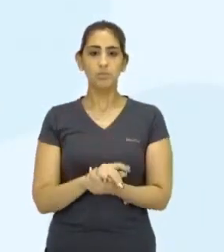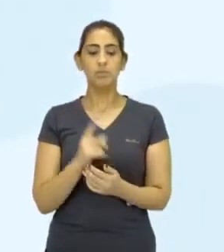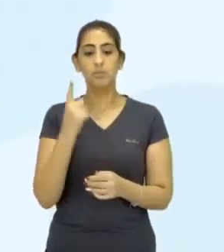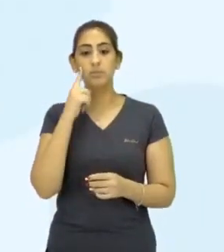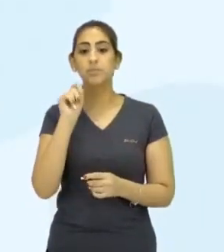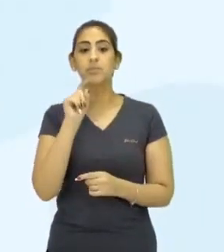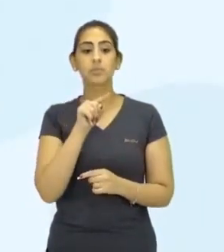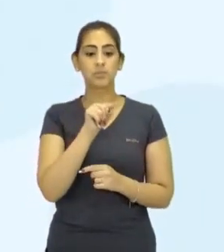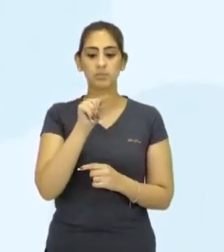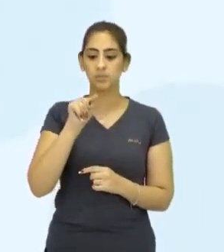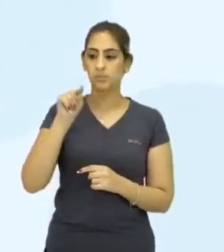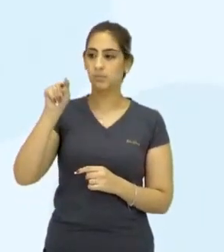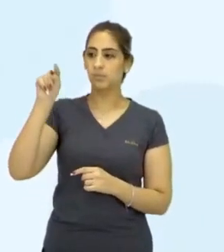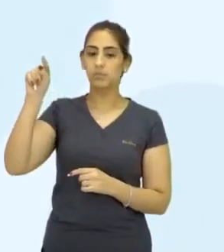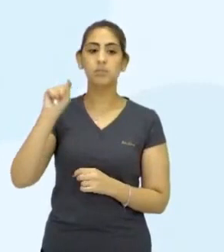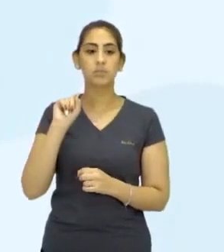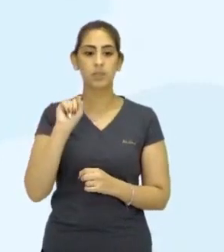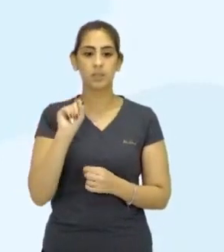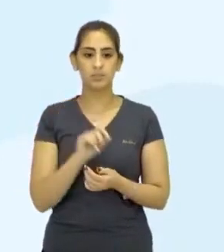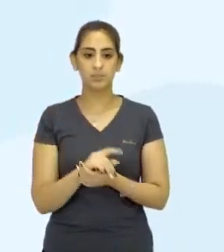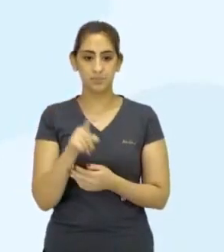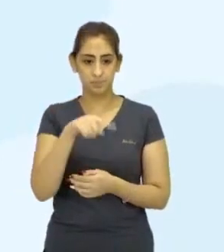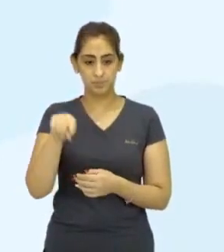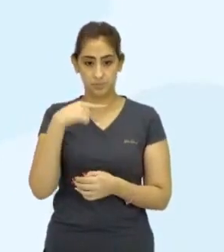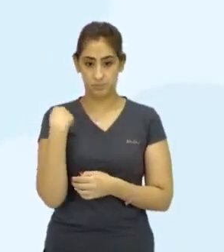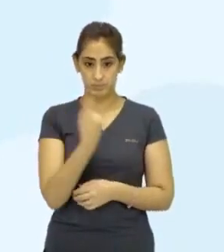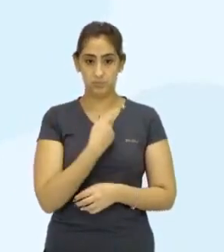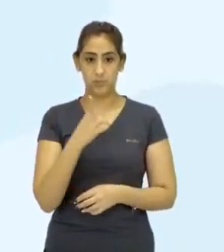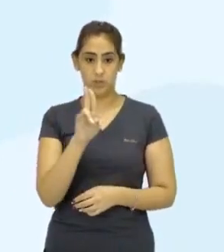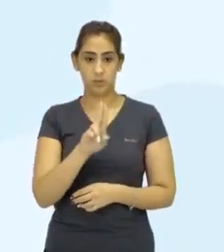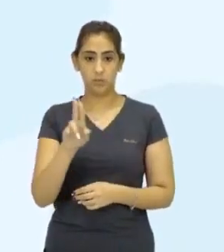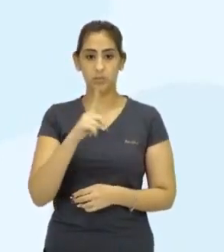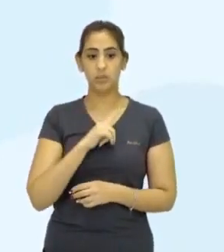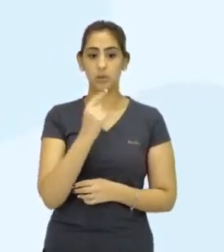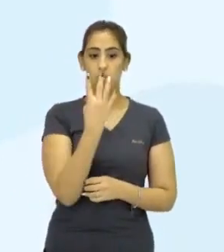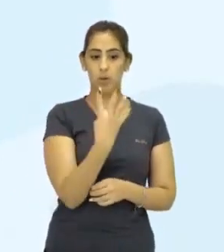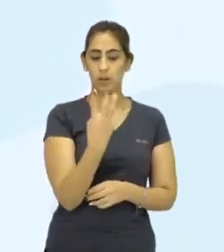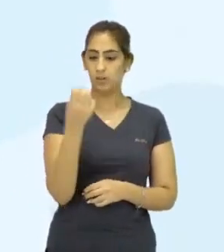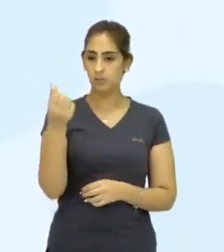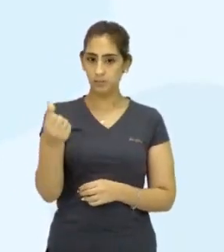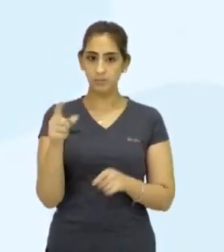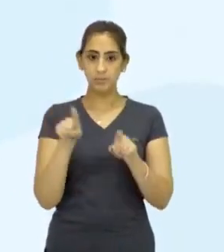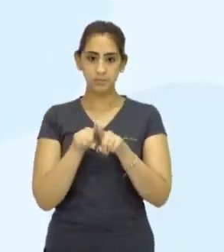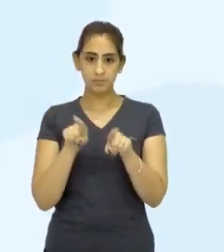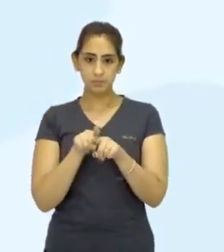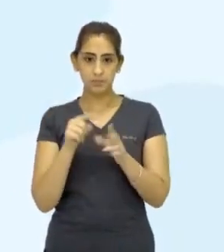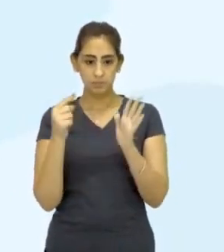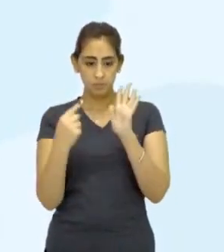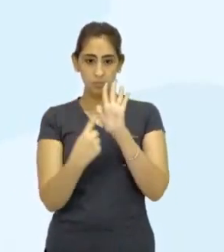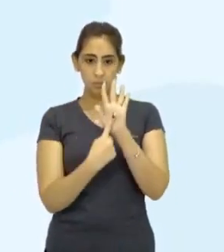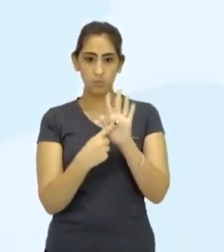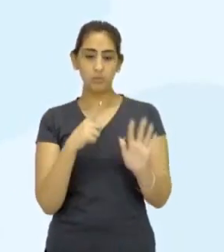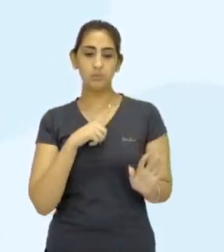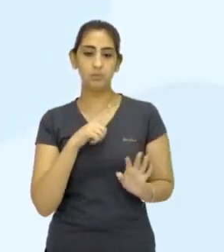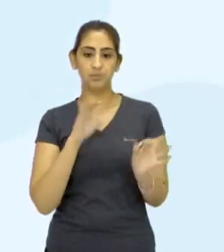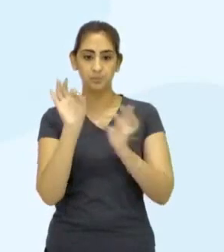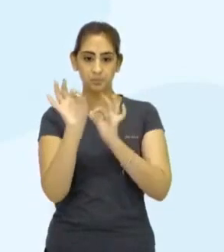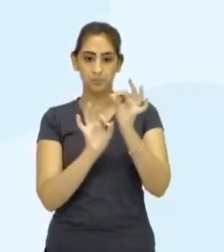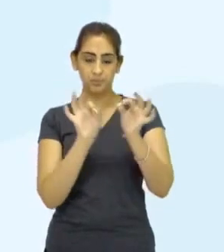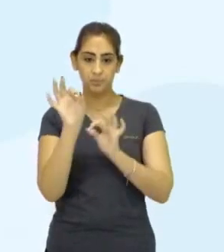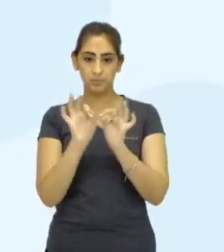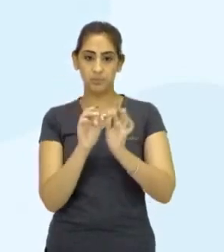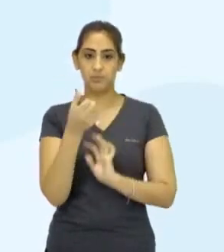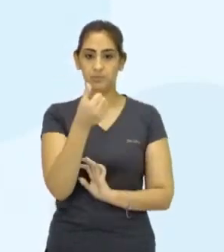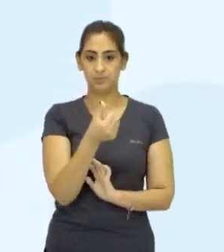Ó, este ponto que é o que a gente já usou, que tem coordenadas 4 e 6, e o próximo ponto que tem coordenadas 6